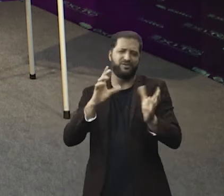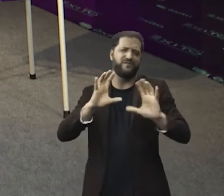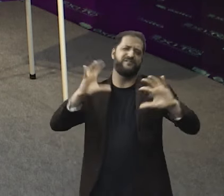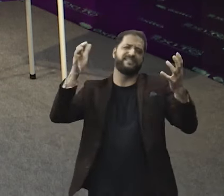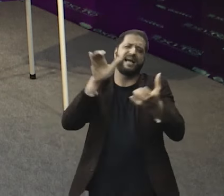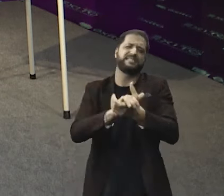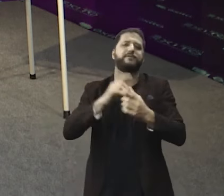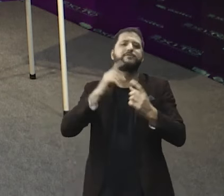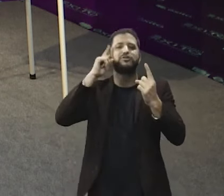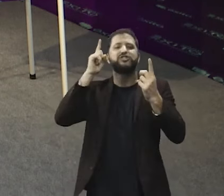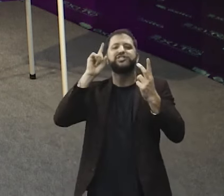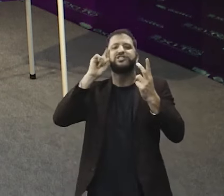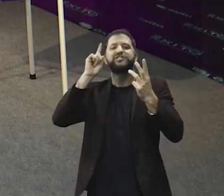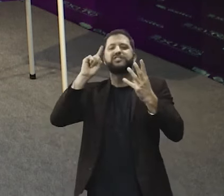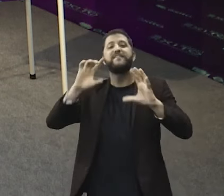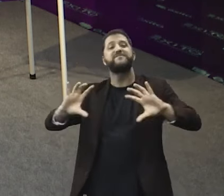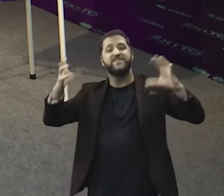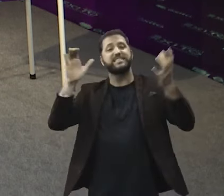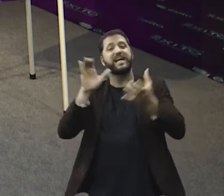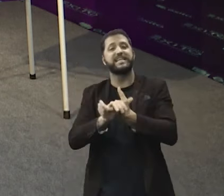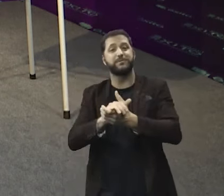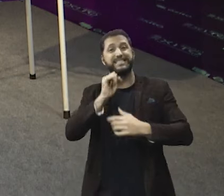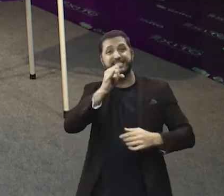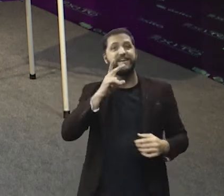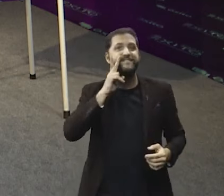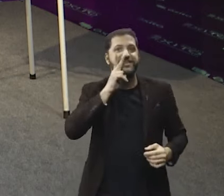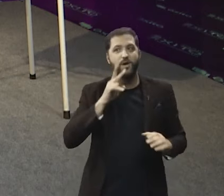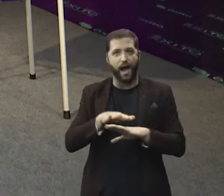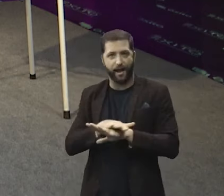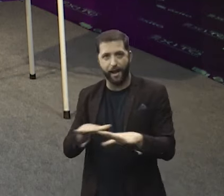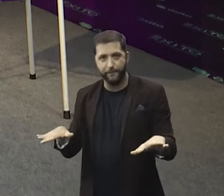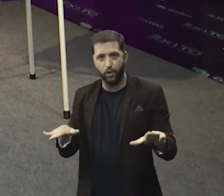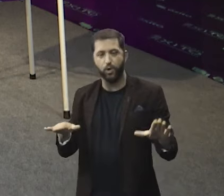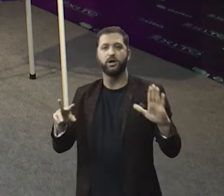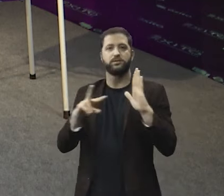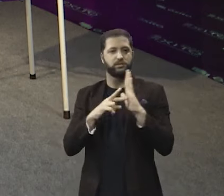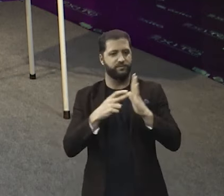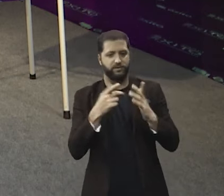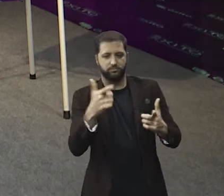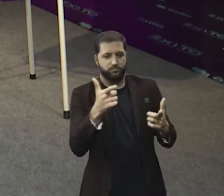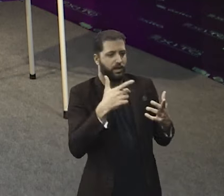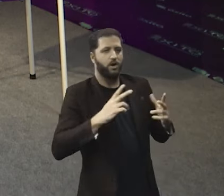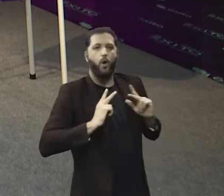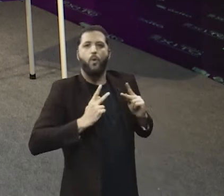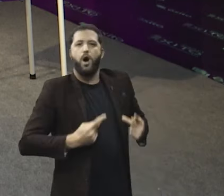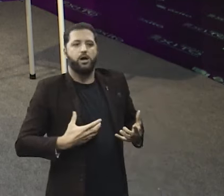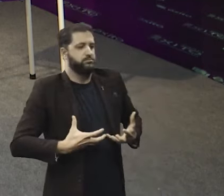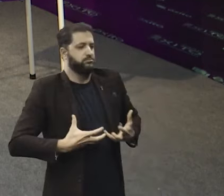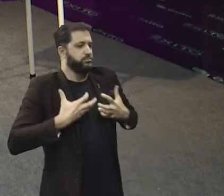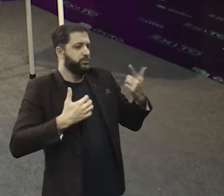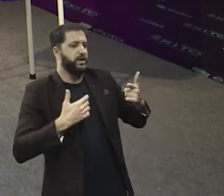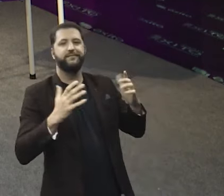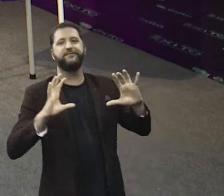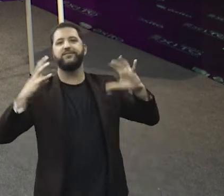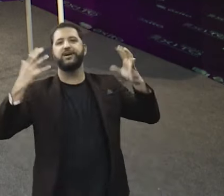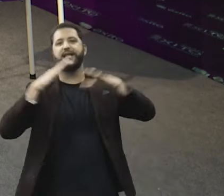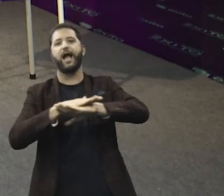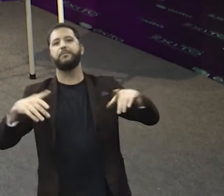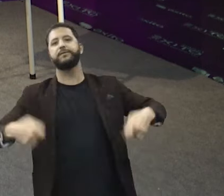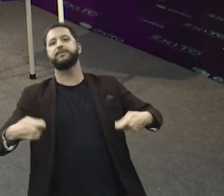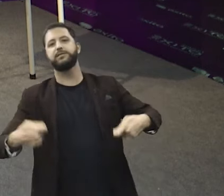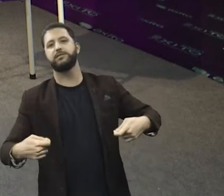dias e quando acabava o vinho era como se fosse uma deshonra para aquela família porque teria que acabar a festa e Jesus foi